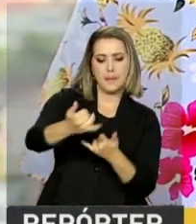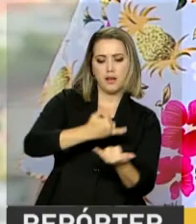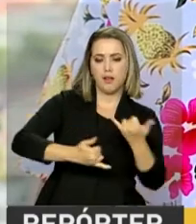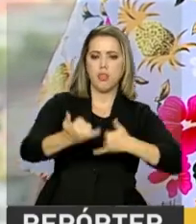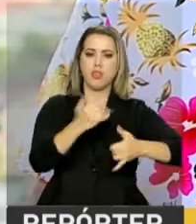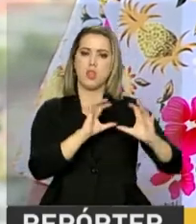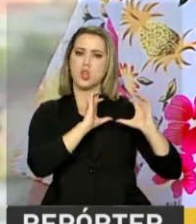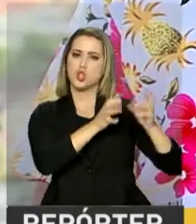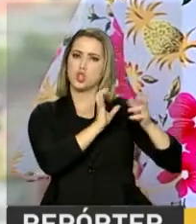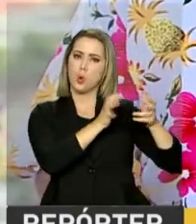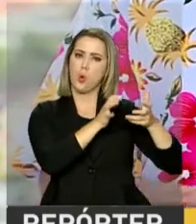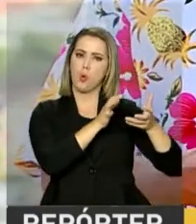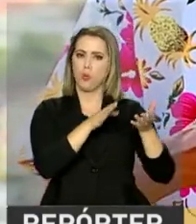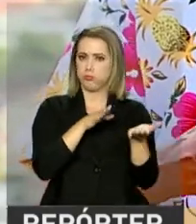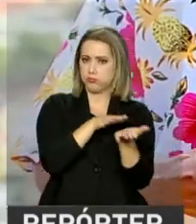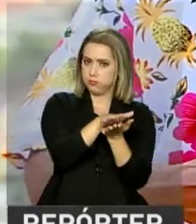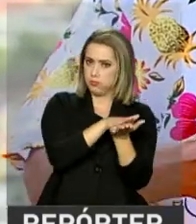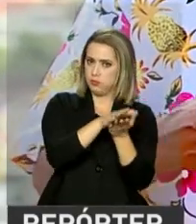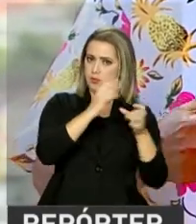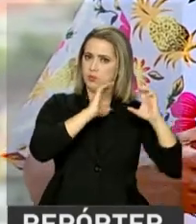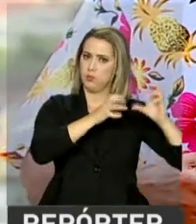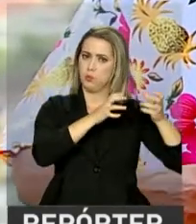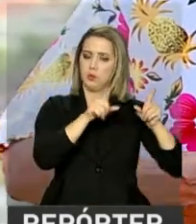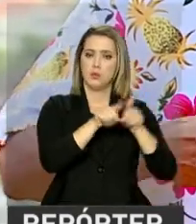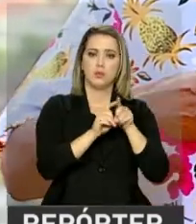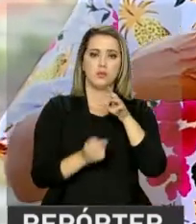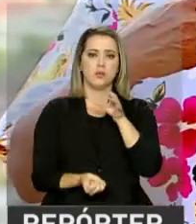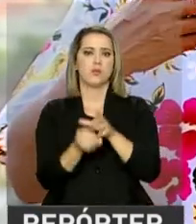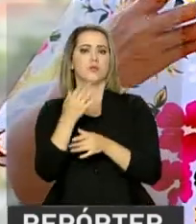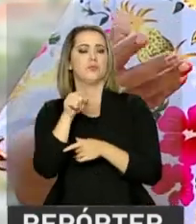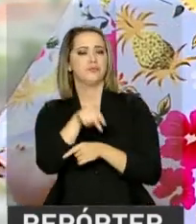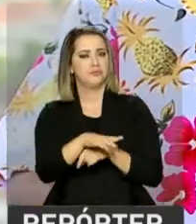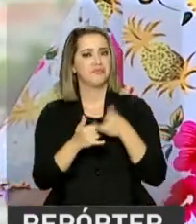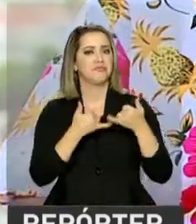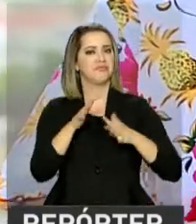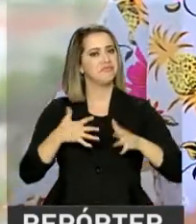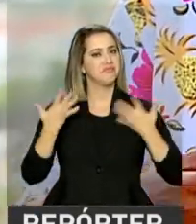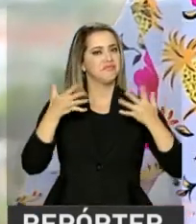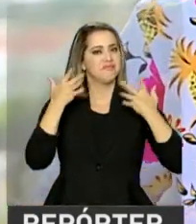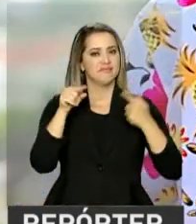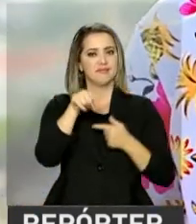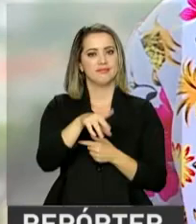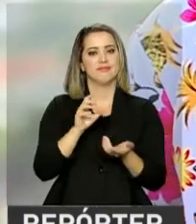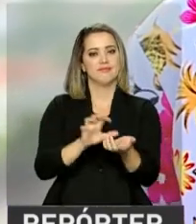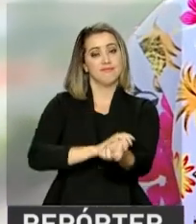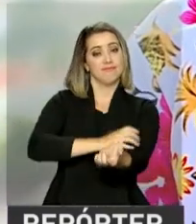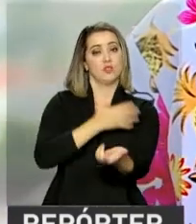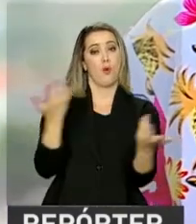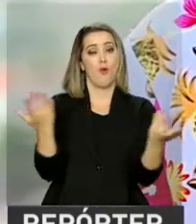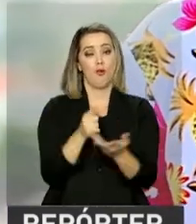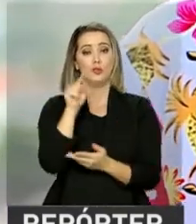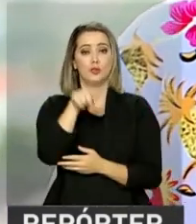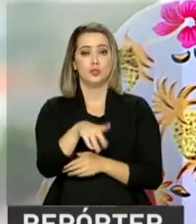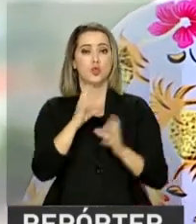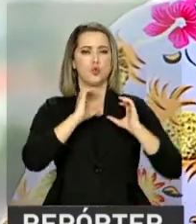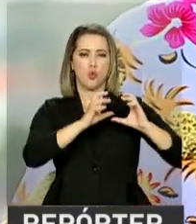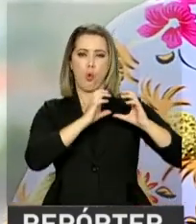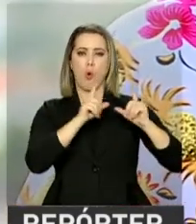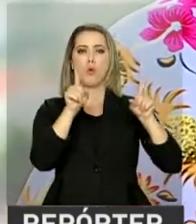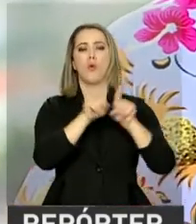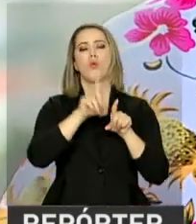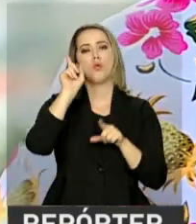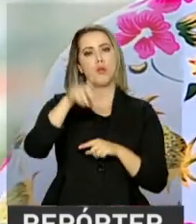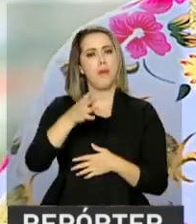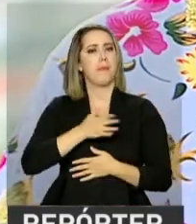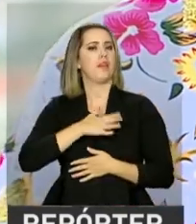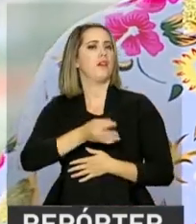coco. Então eu me criei nessa legenda, nesse ritmo, nessa coisa. Então hoje, para mim, o coco é tudo. Hoje o coco é